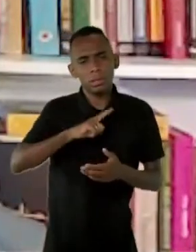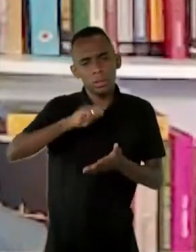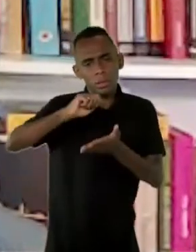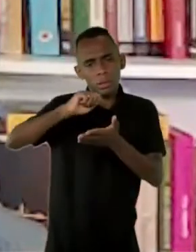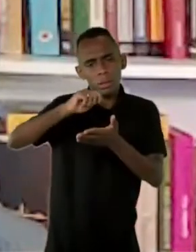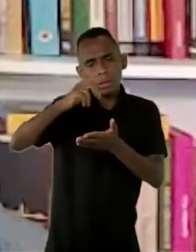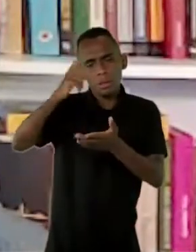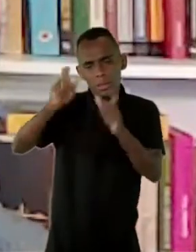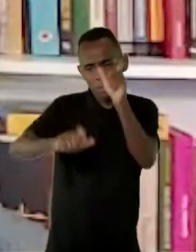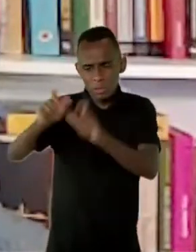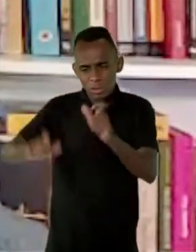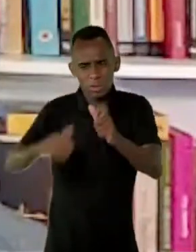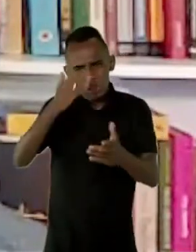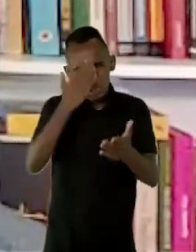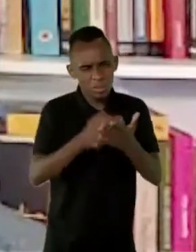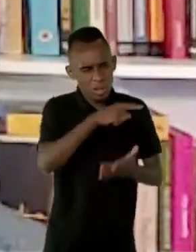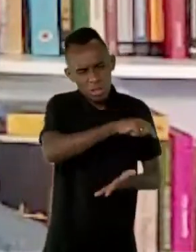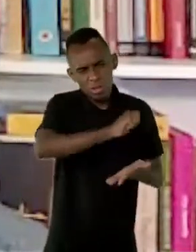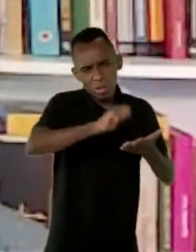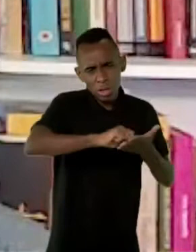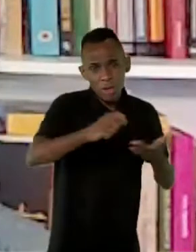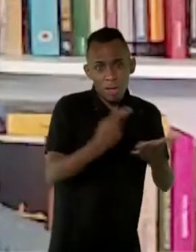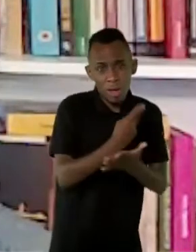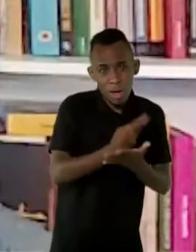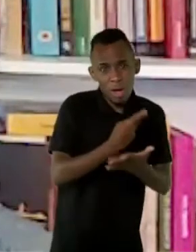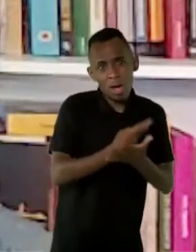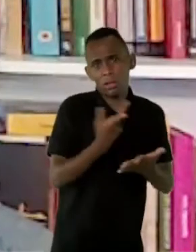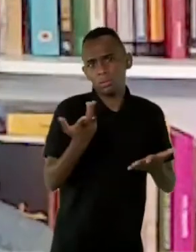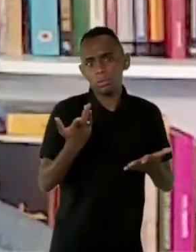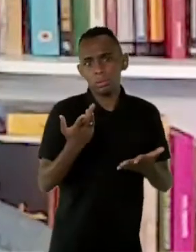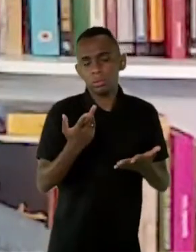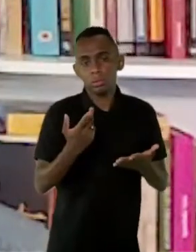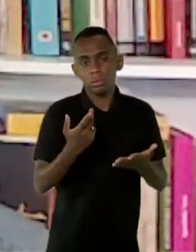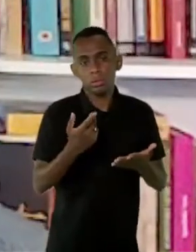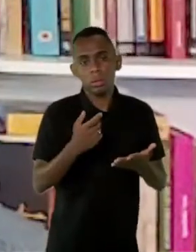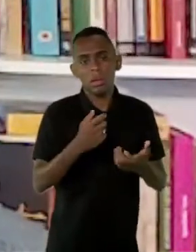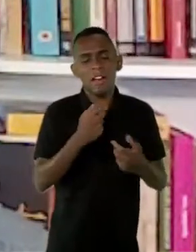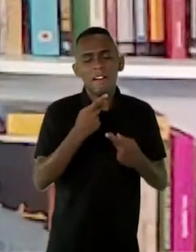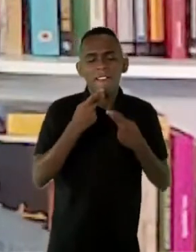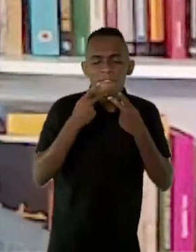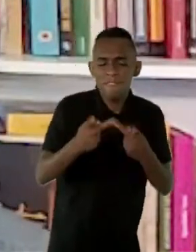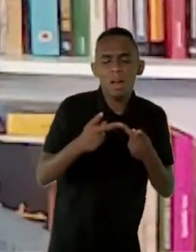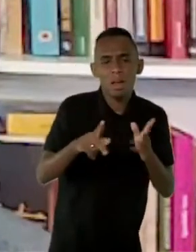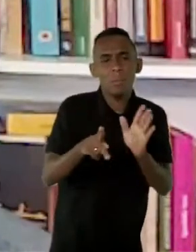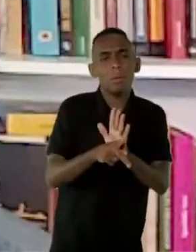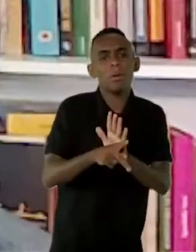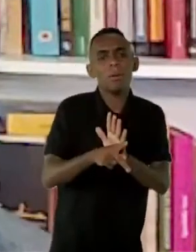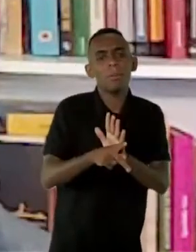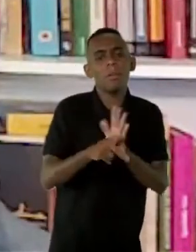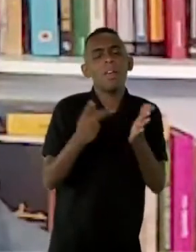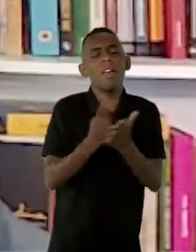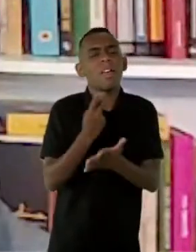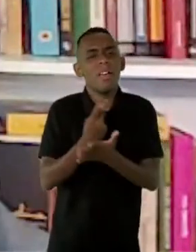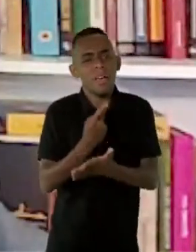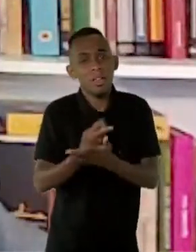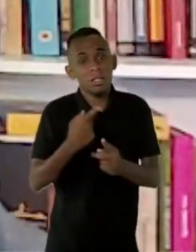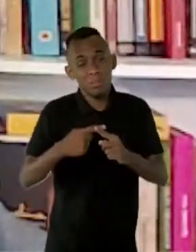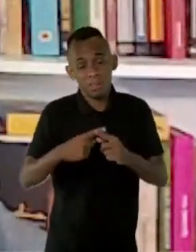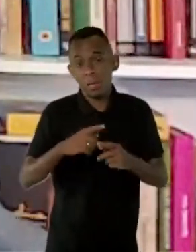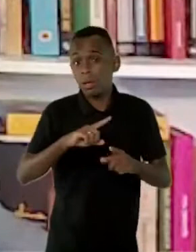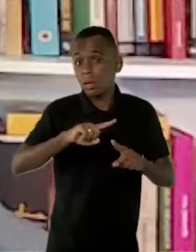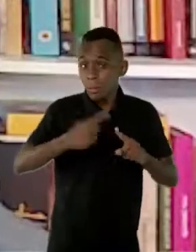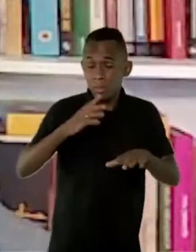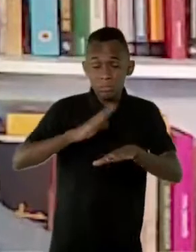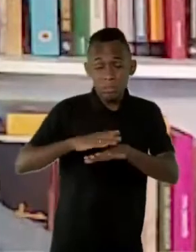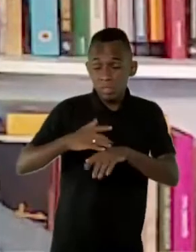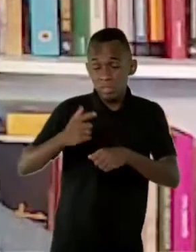de um mineirês, né? Uma dicção mineira na Carolina, e a mineira não é de BH, mas a mineira do interior, que é